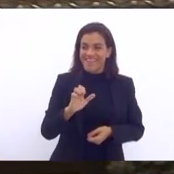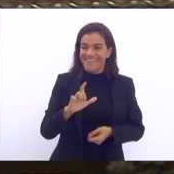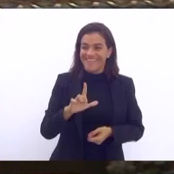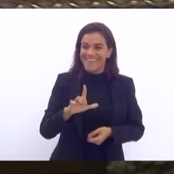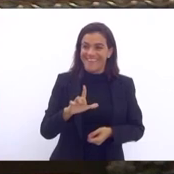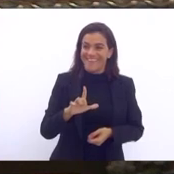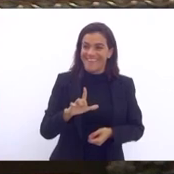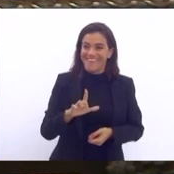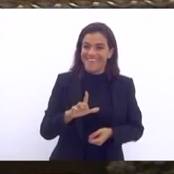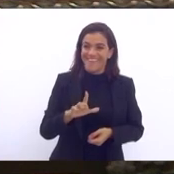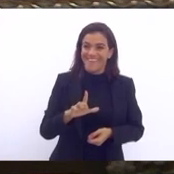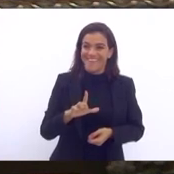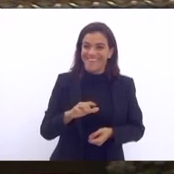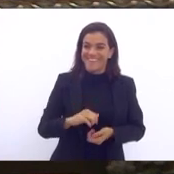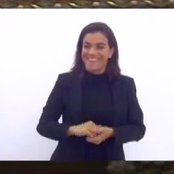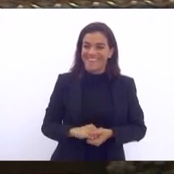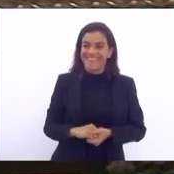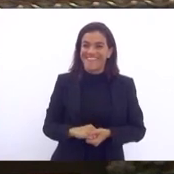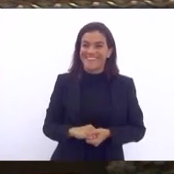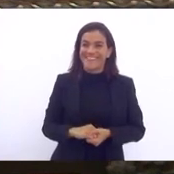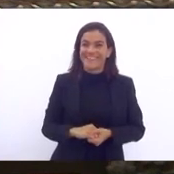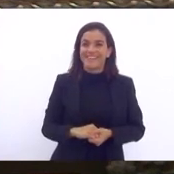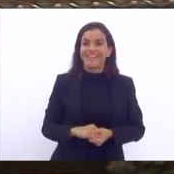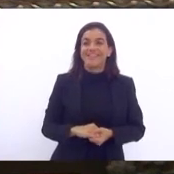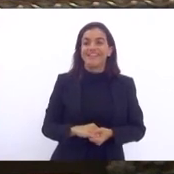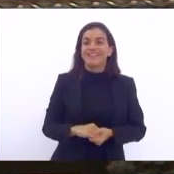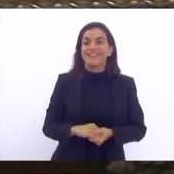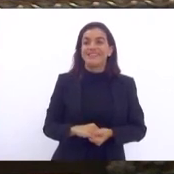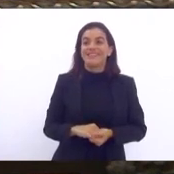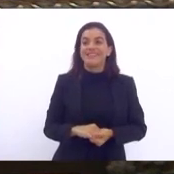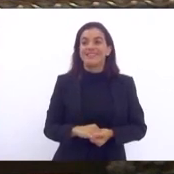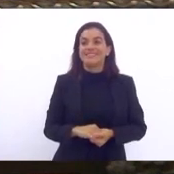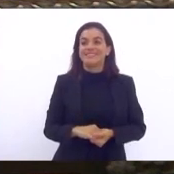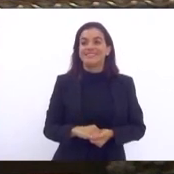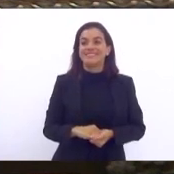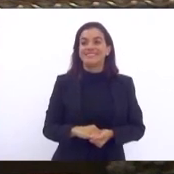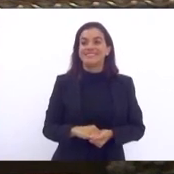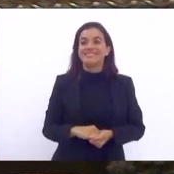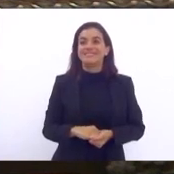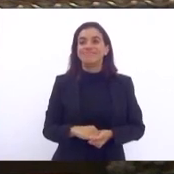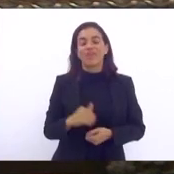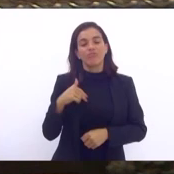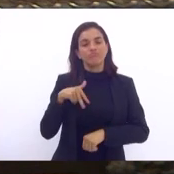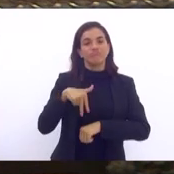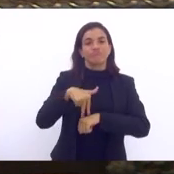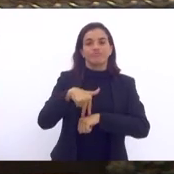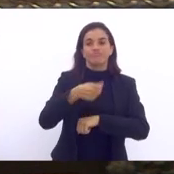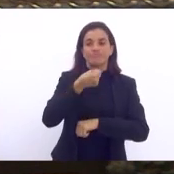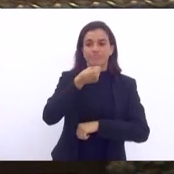eu fiz questão de usar essa tribuna. Primeiro que eu